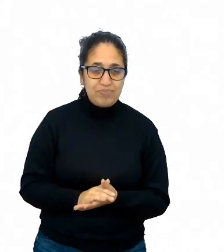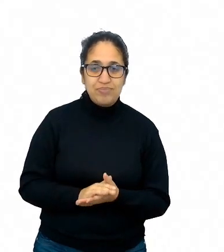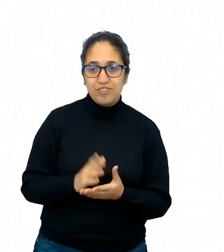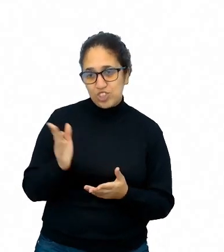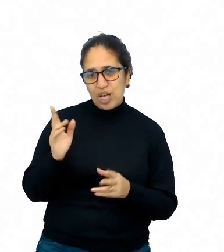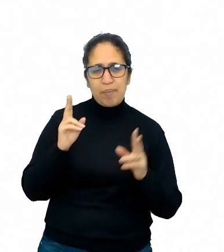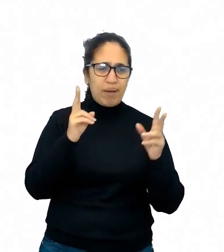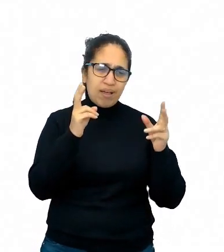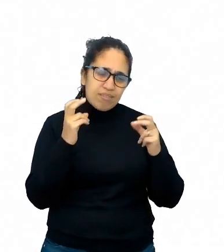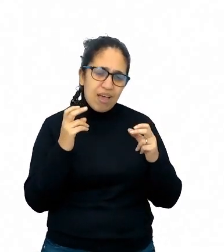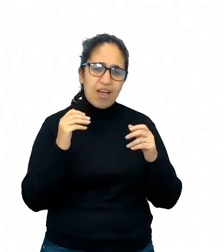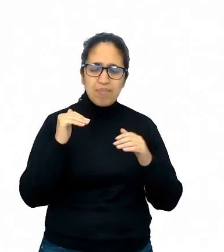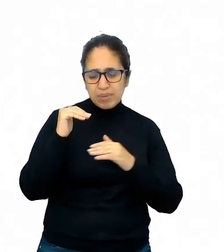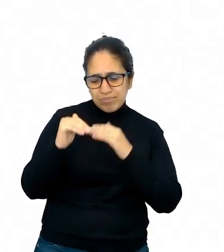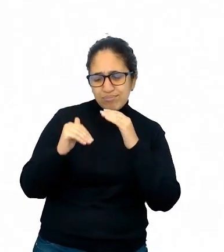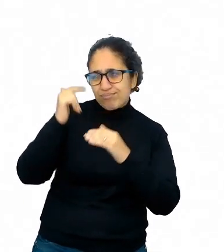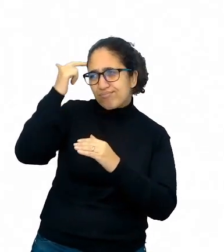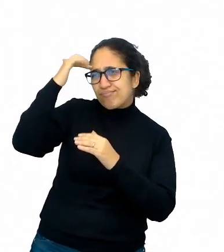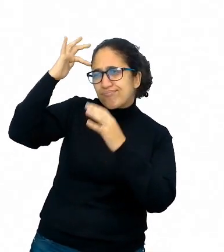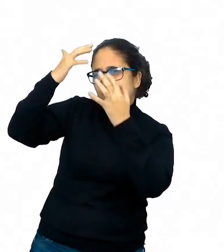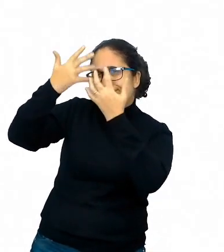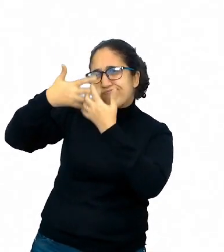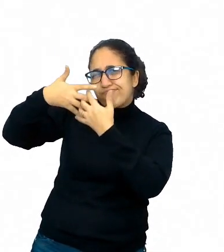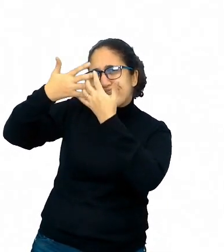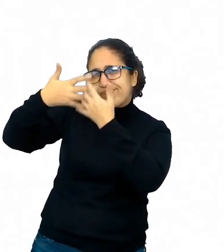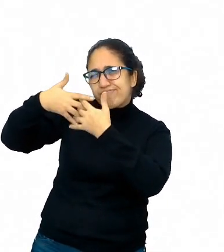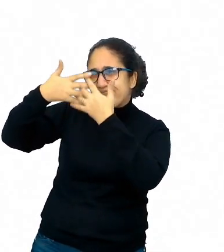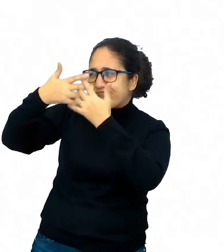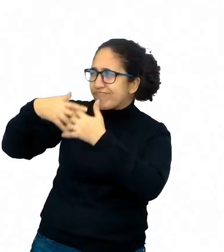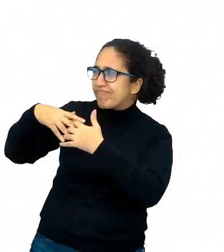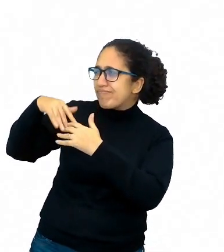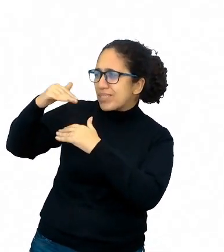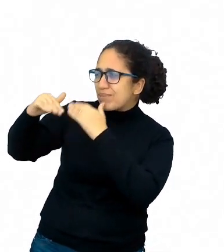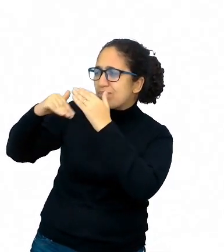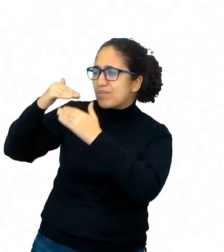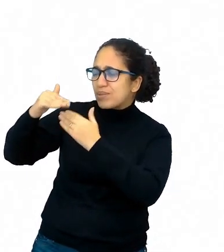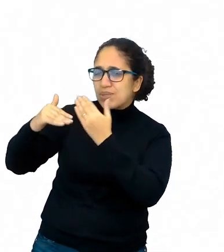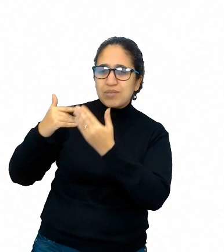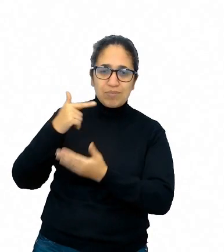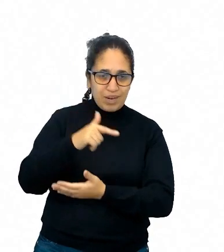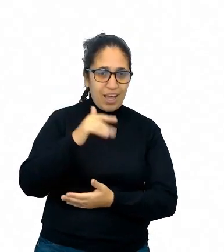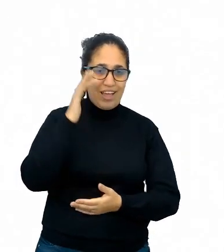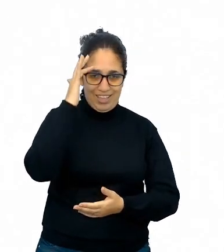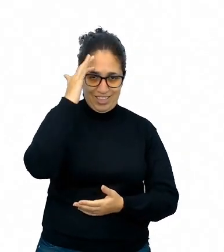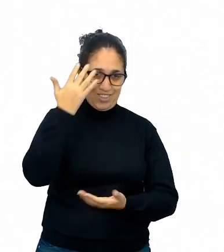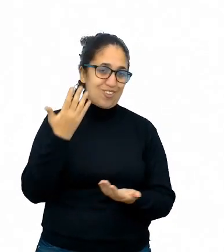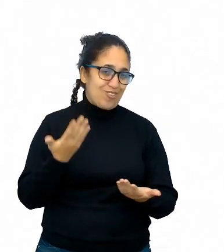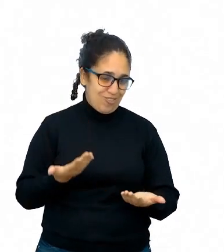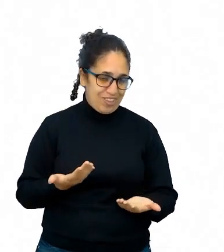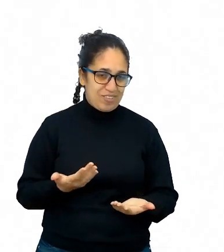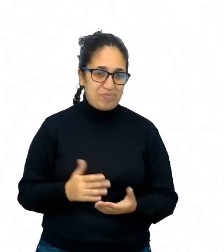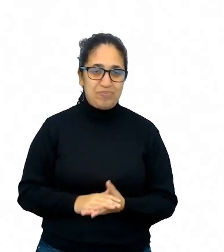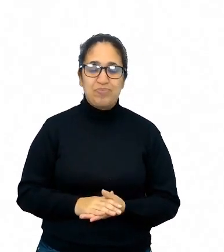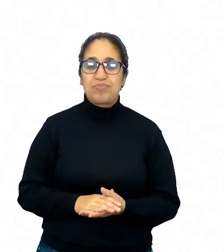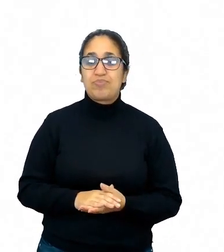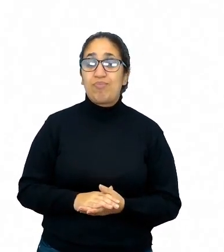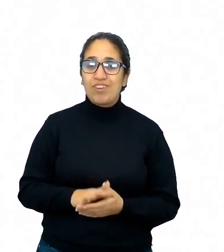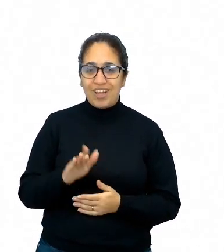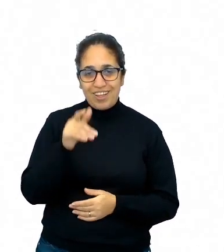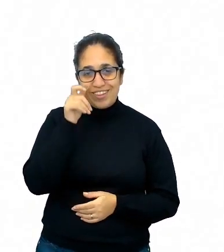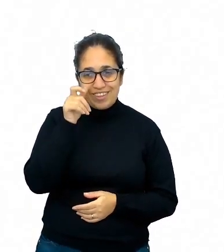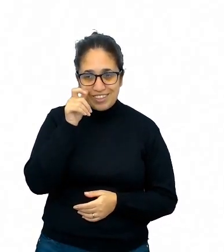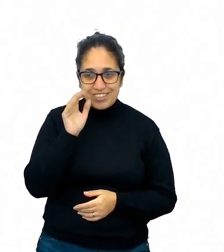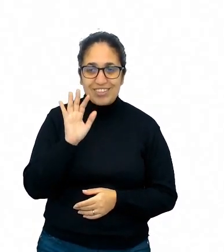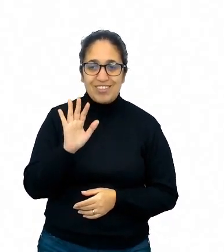dos processos, né, cognitivos que estão envolvidos, né, nessa resolução da atividade, e aí o interessante